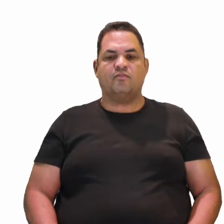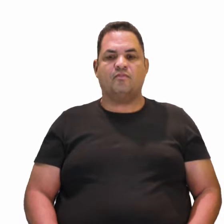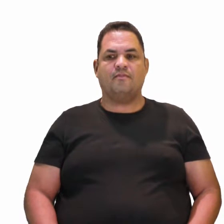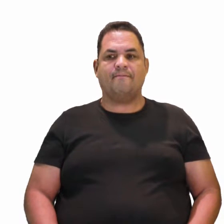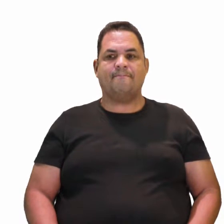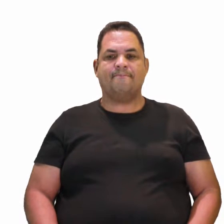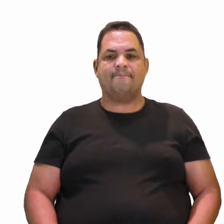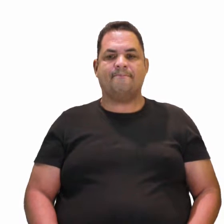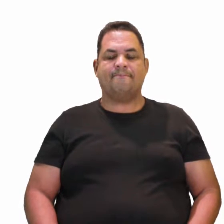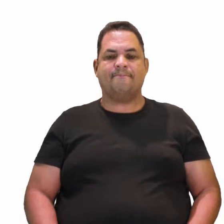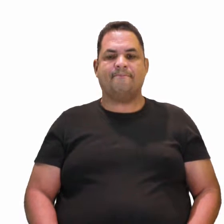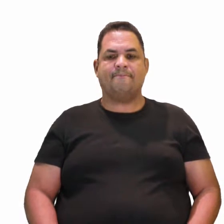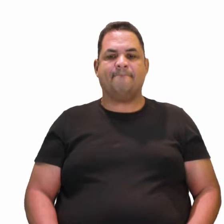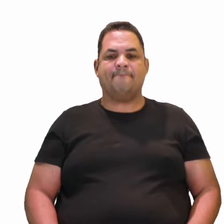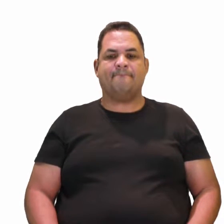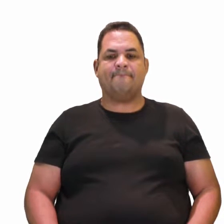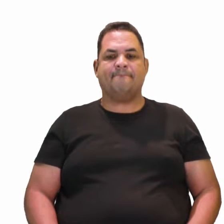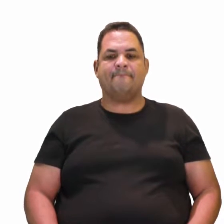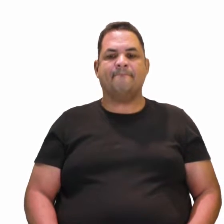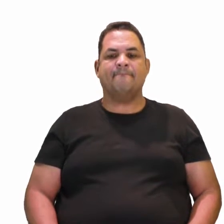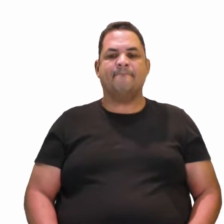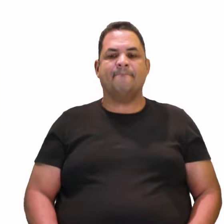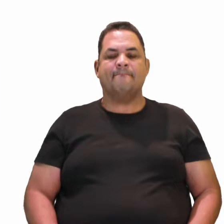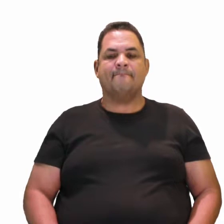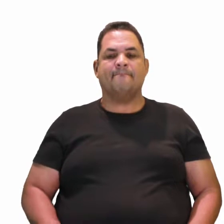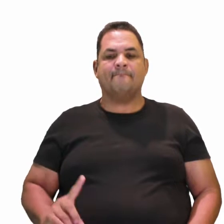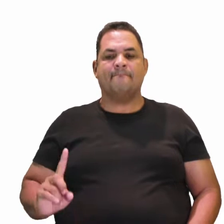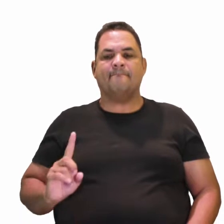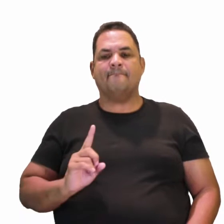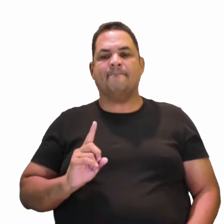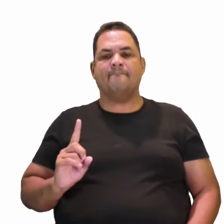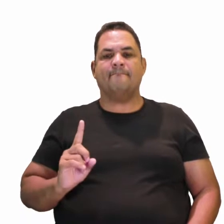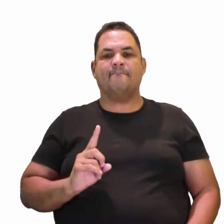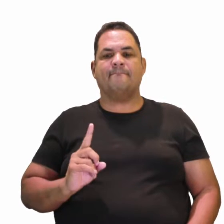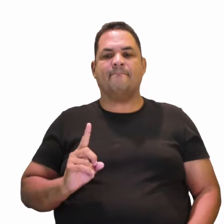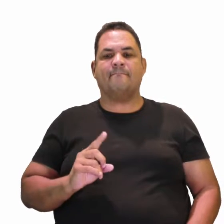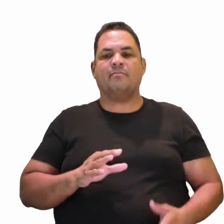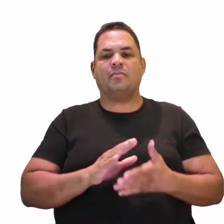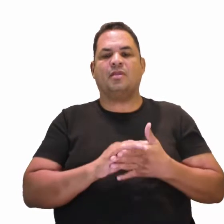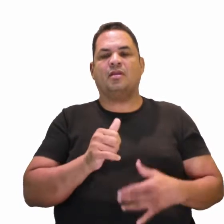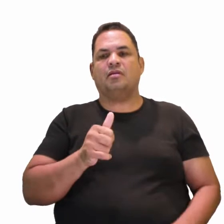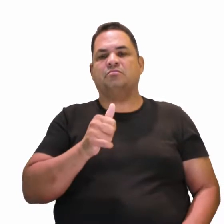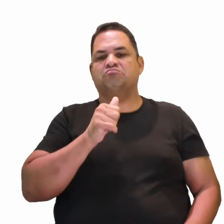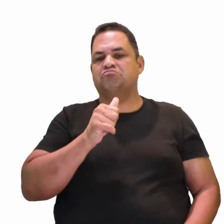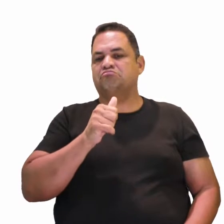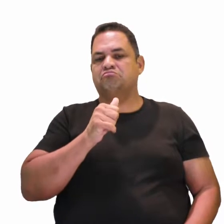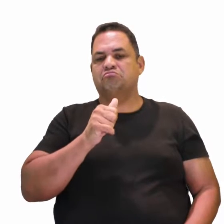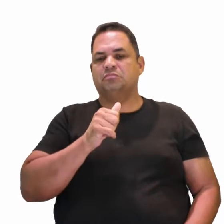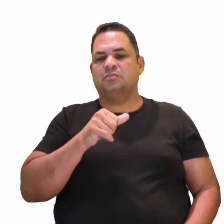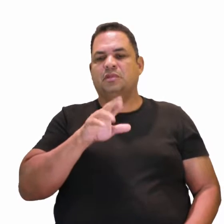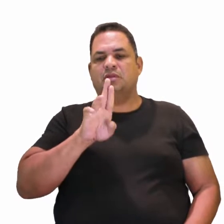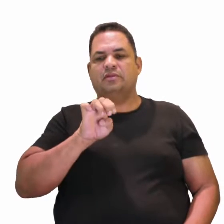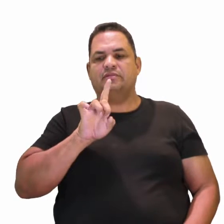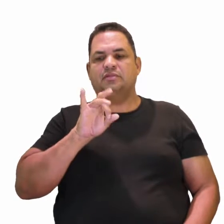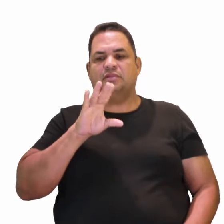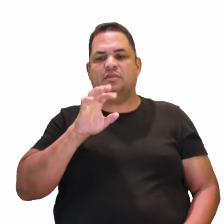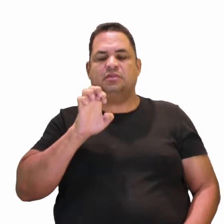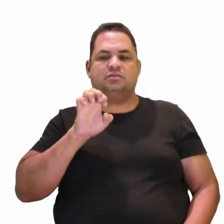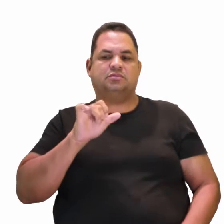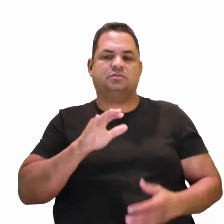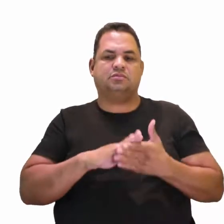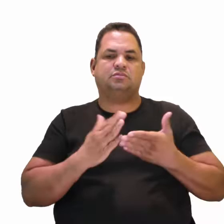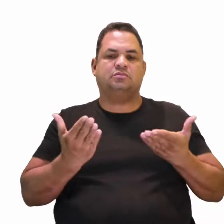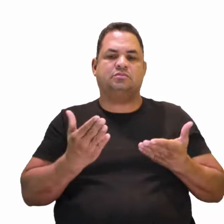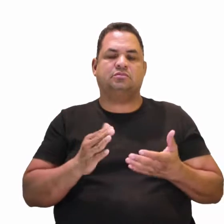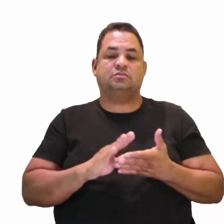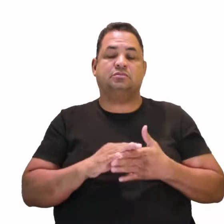negação. Don't drink too much soda. Não beba bastante refrigerante. Muito bem? E aí,